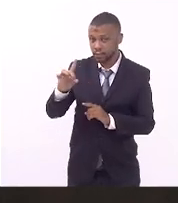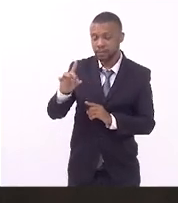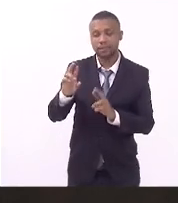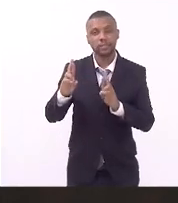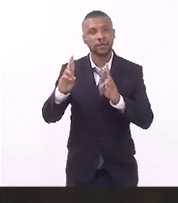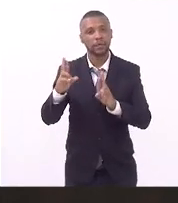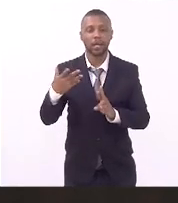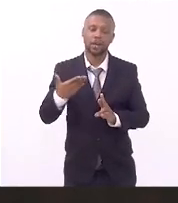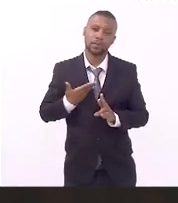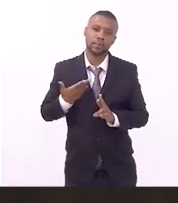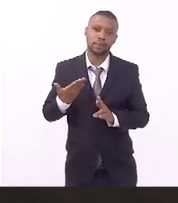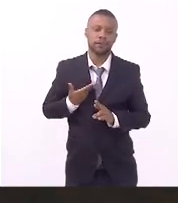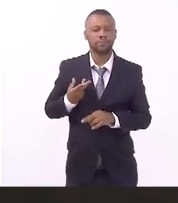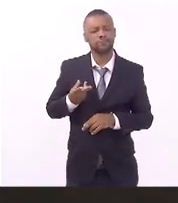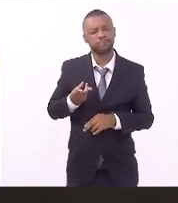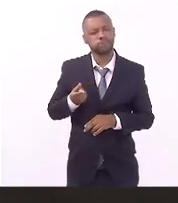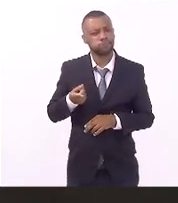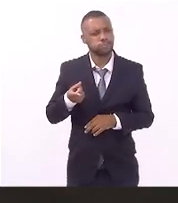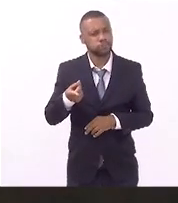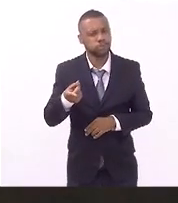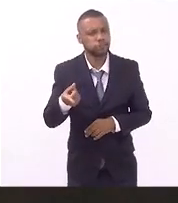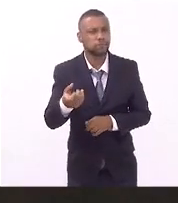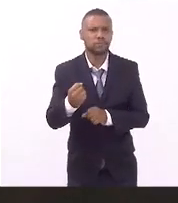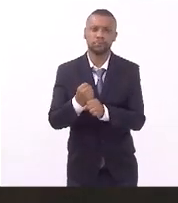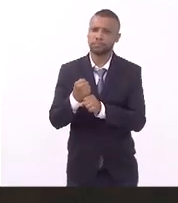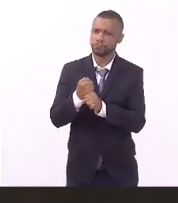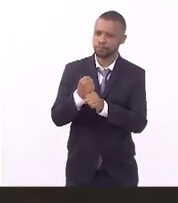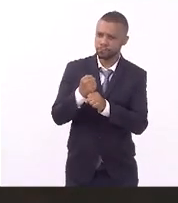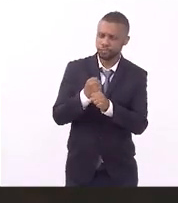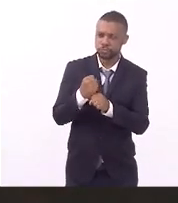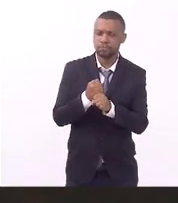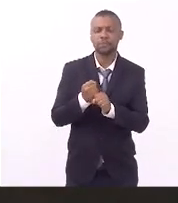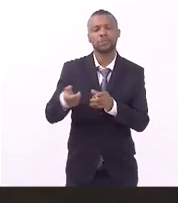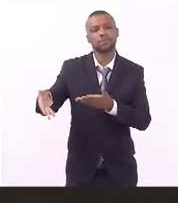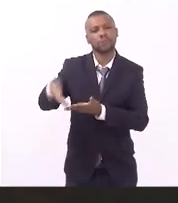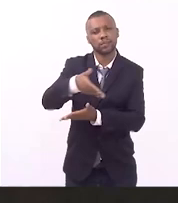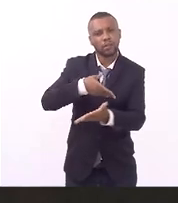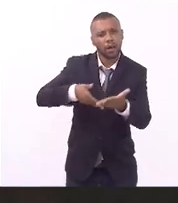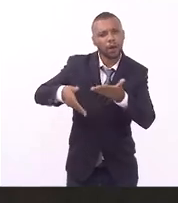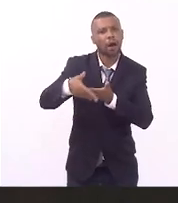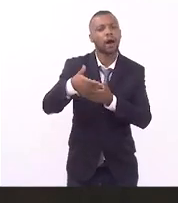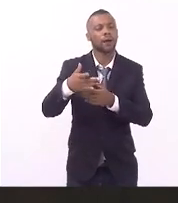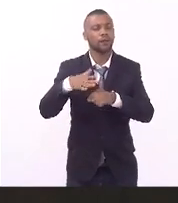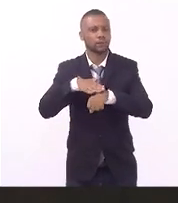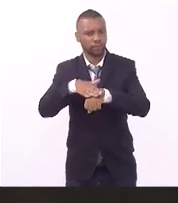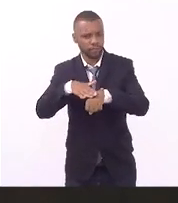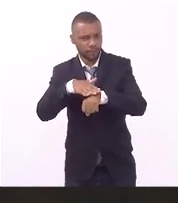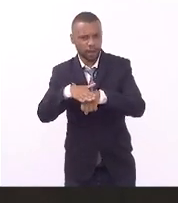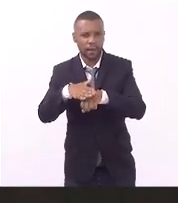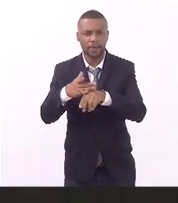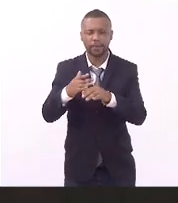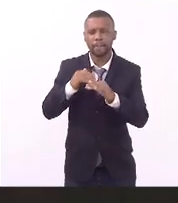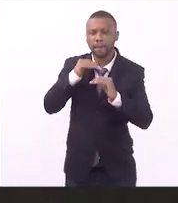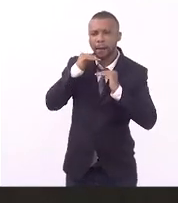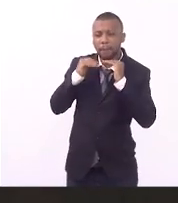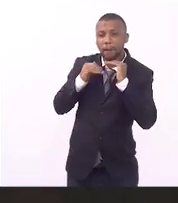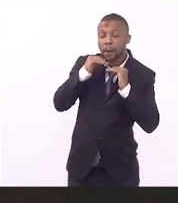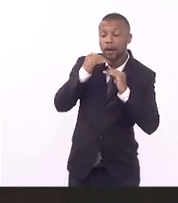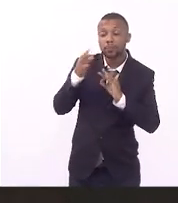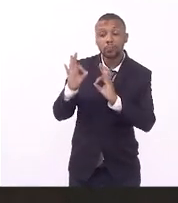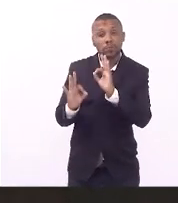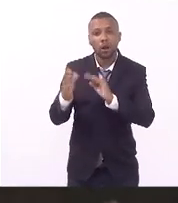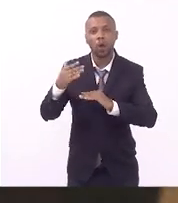amizade aí por longos e longos anos, de muita troca, de muita conversa e de muita